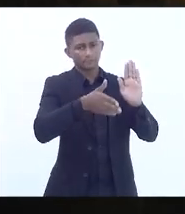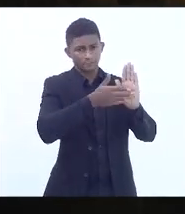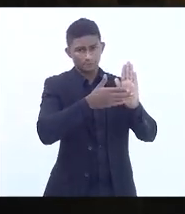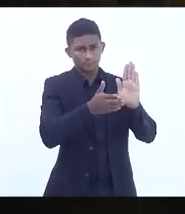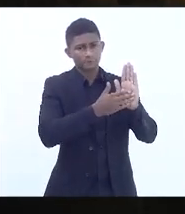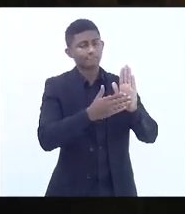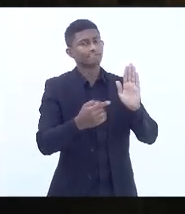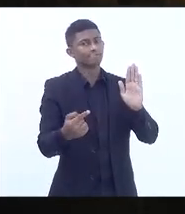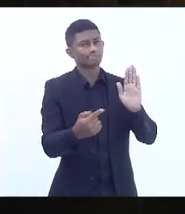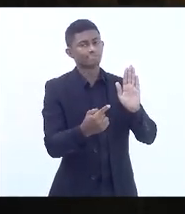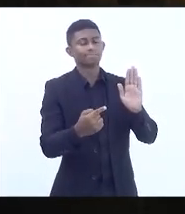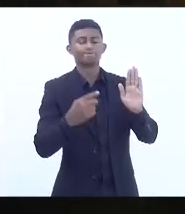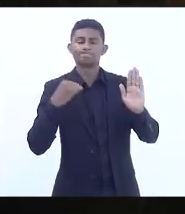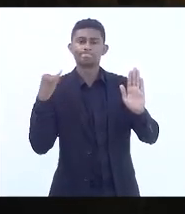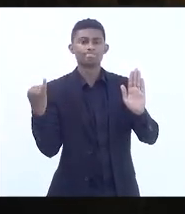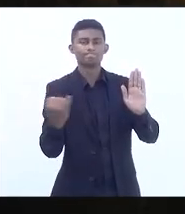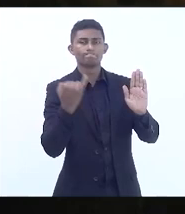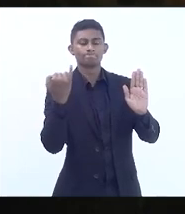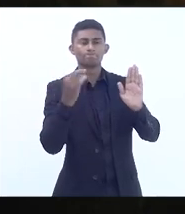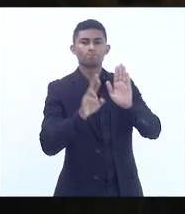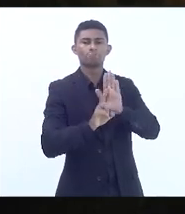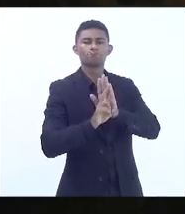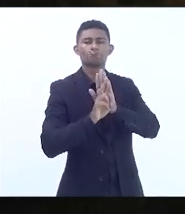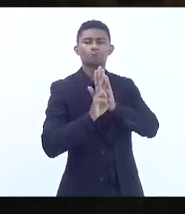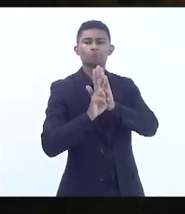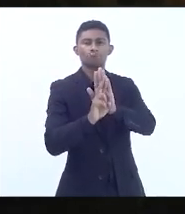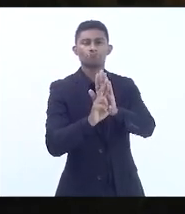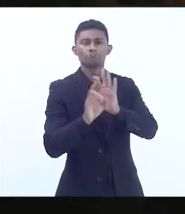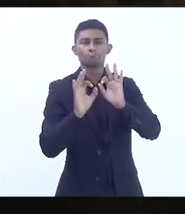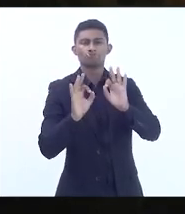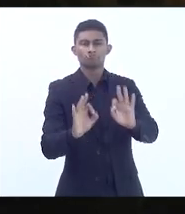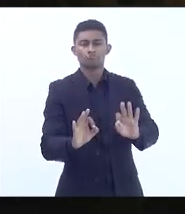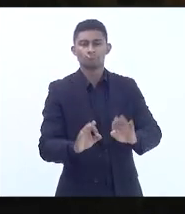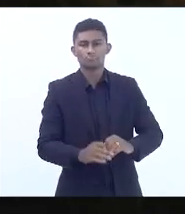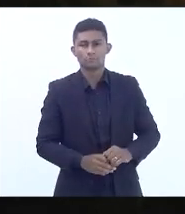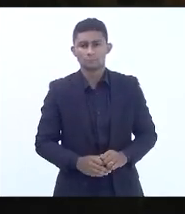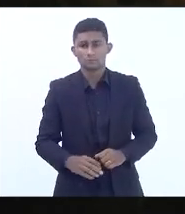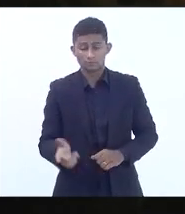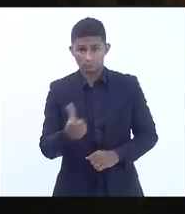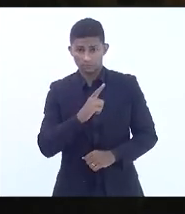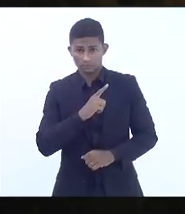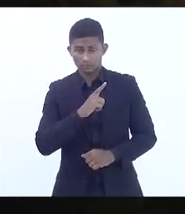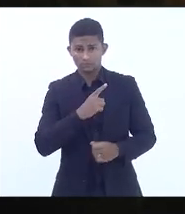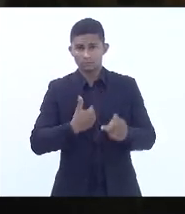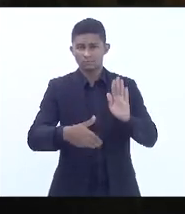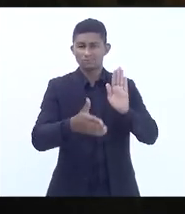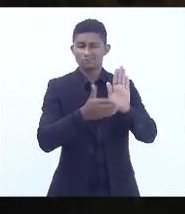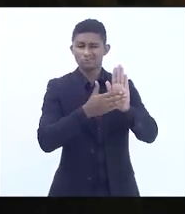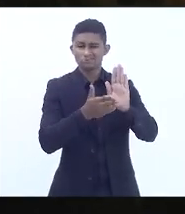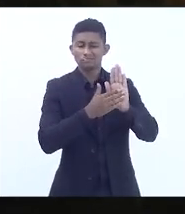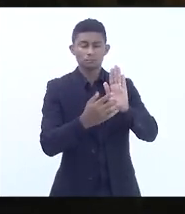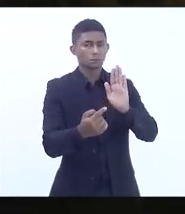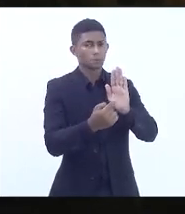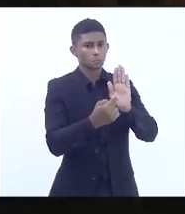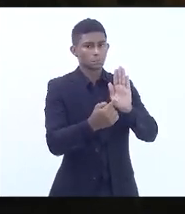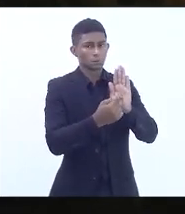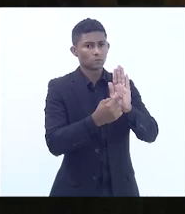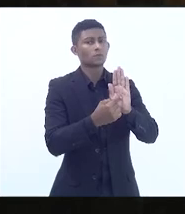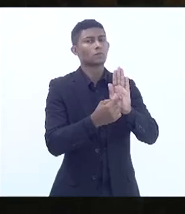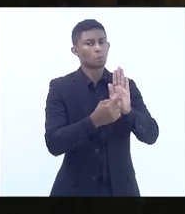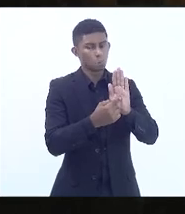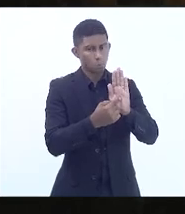extremamente representativas. A pauta longeva, que